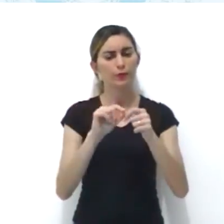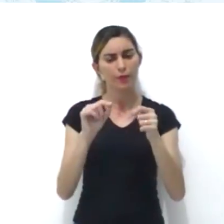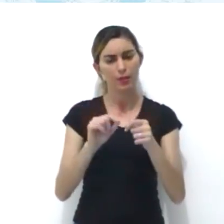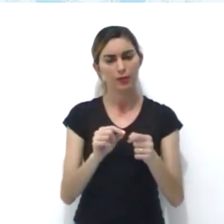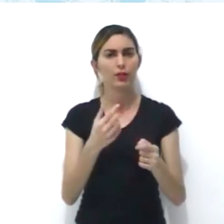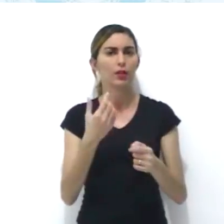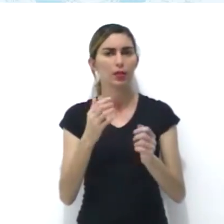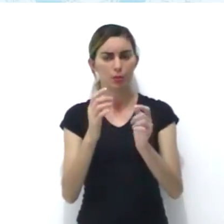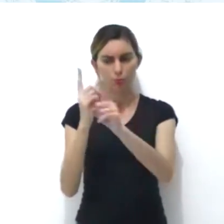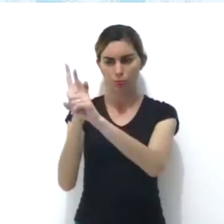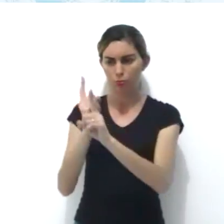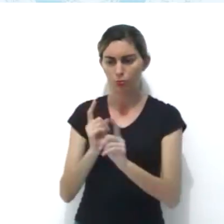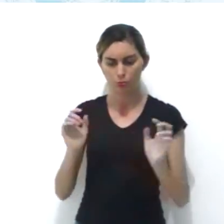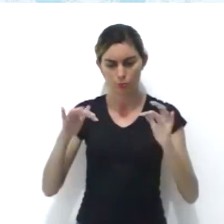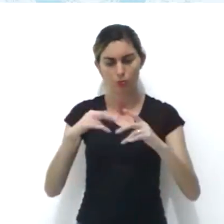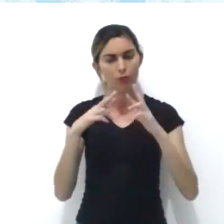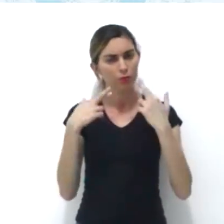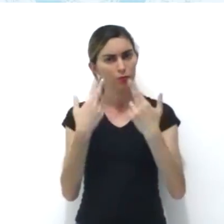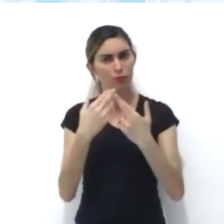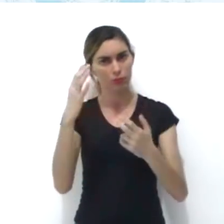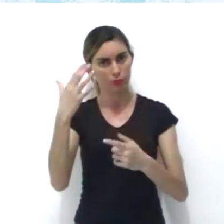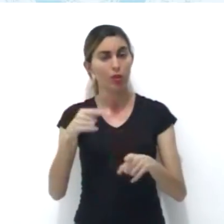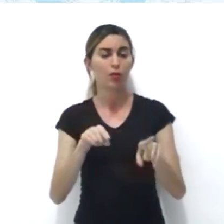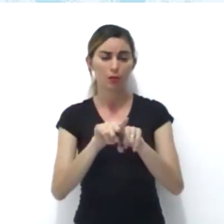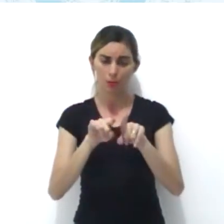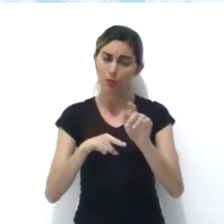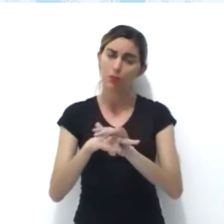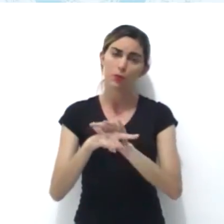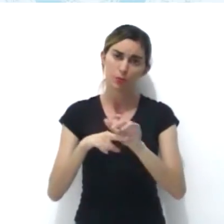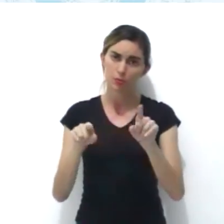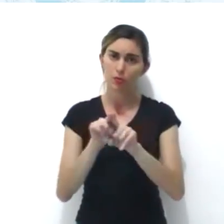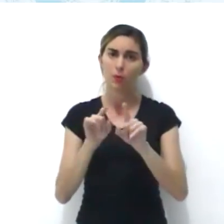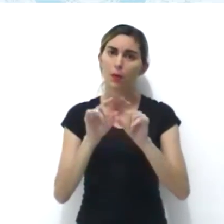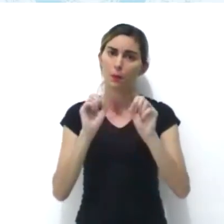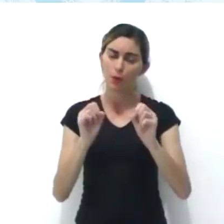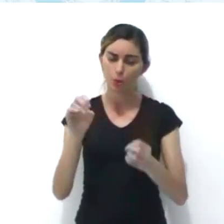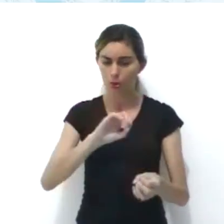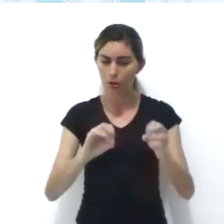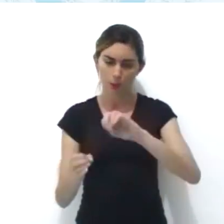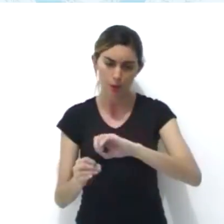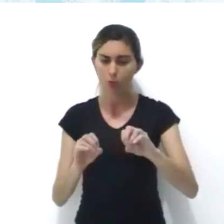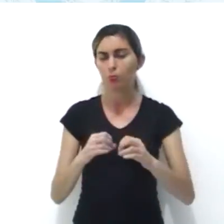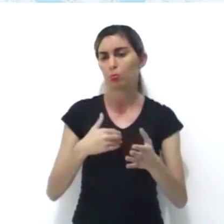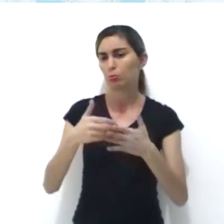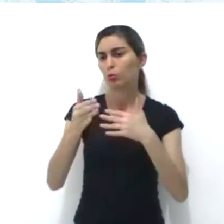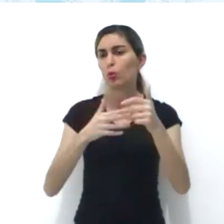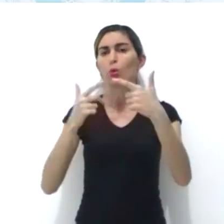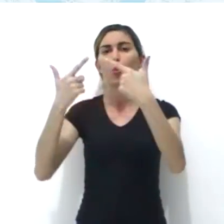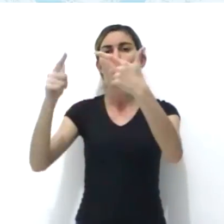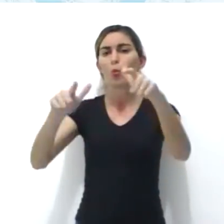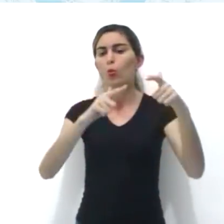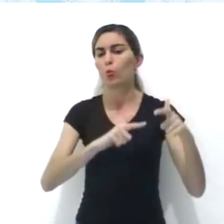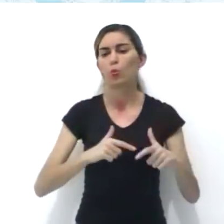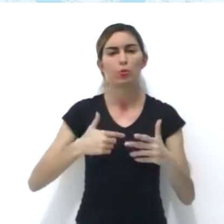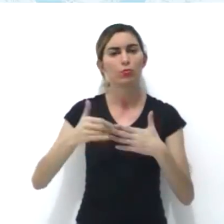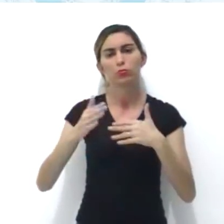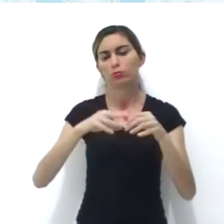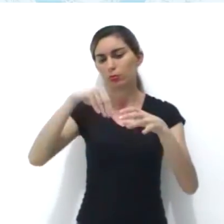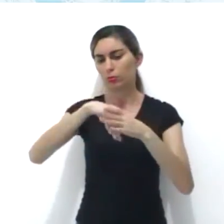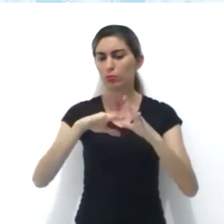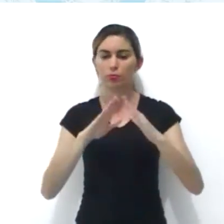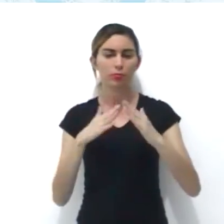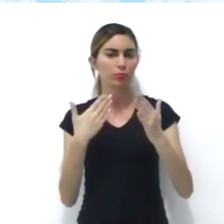possibilidades, outras formas de fazer os encontros acontecerem e a pesquisa também. Mas pode ser no laboratório, pode ser em qualquer outro espaço